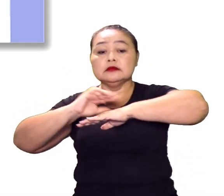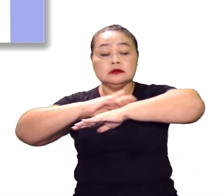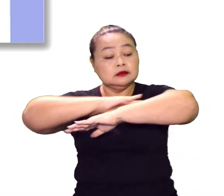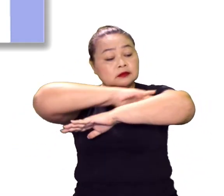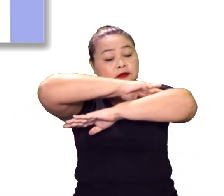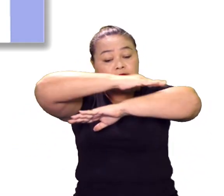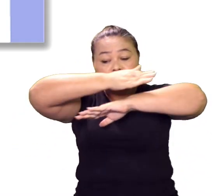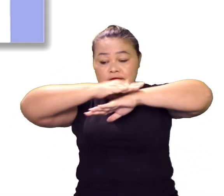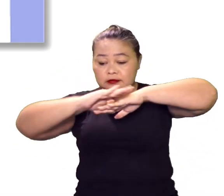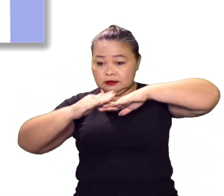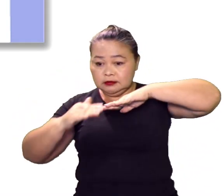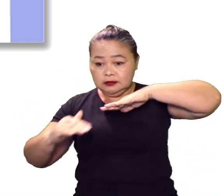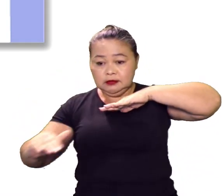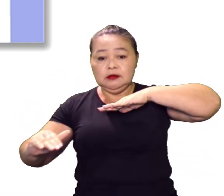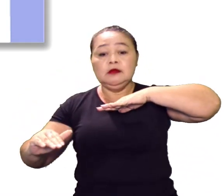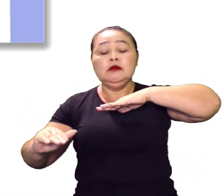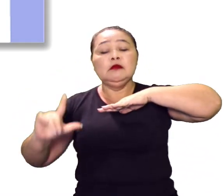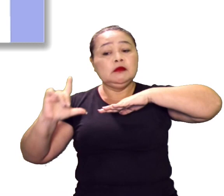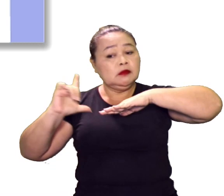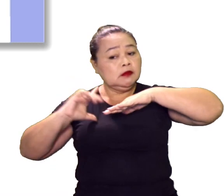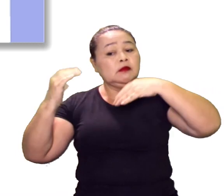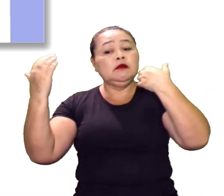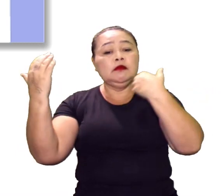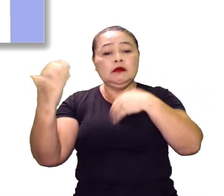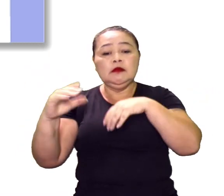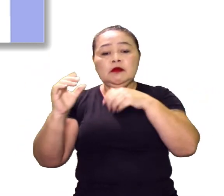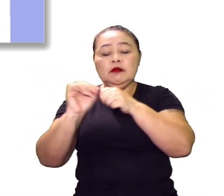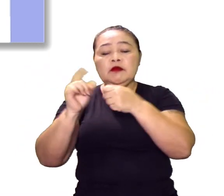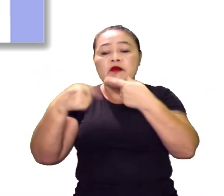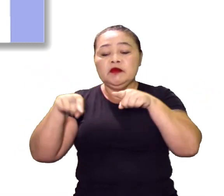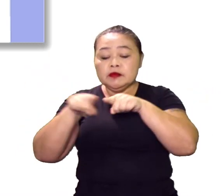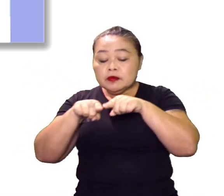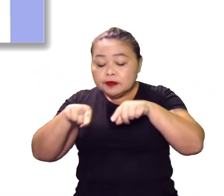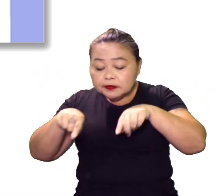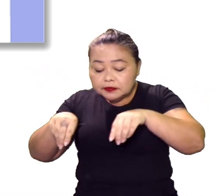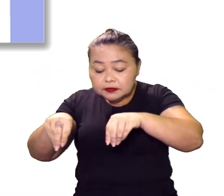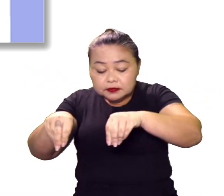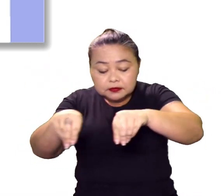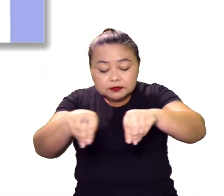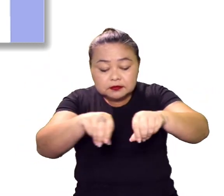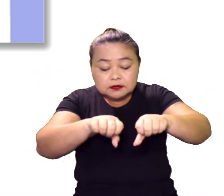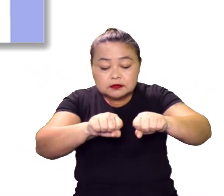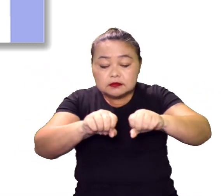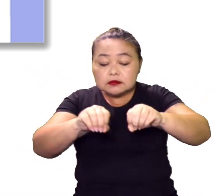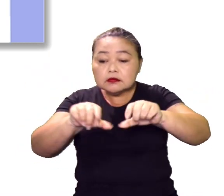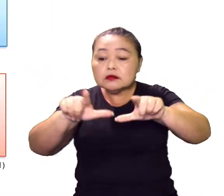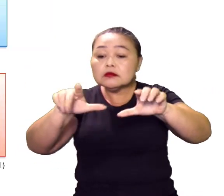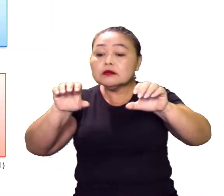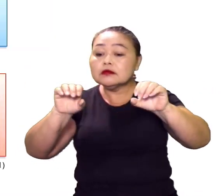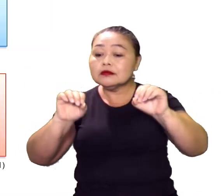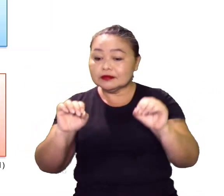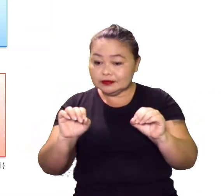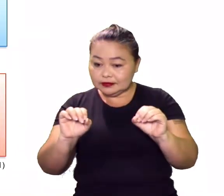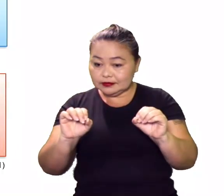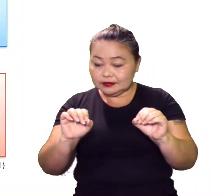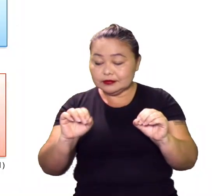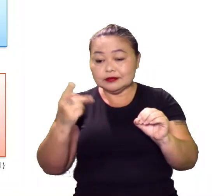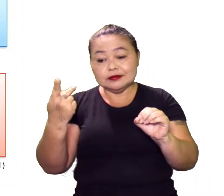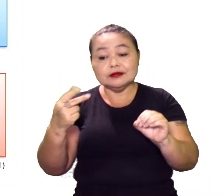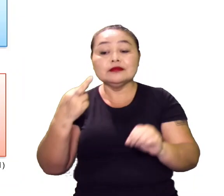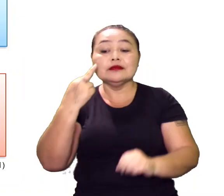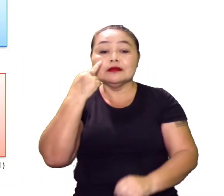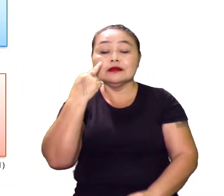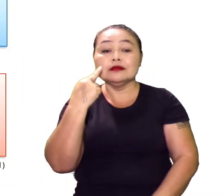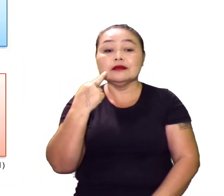relevo de Rondônia cai em concurso e também sobre os solos de Rondônia. São todos assuntos de concurso, é